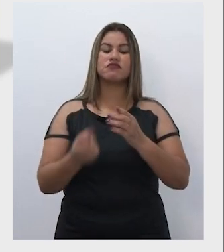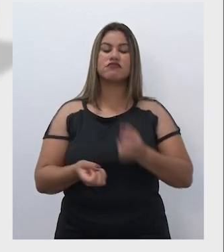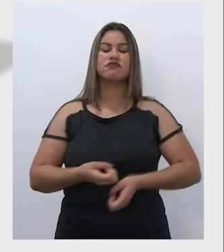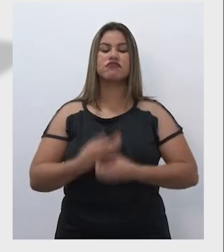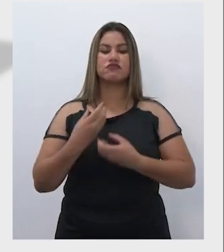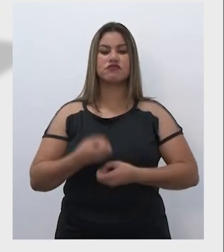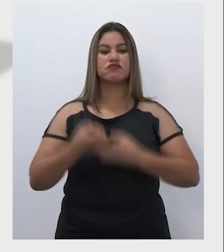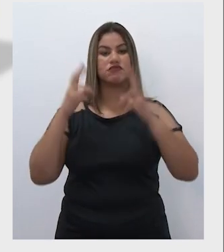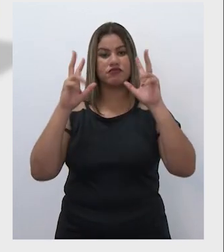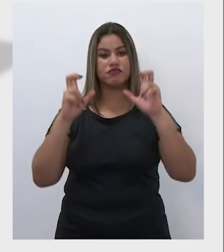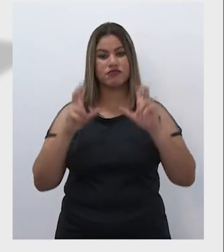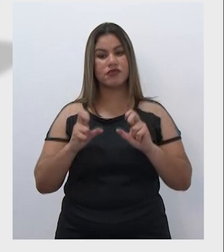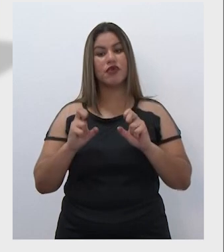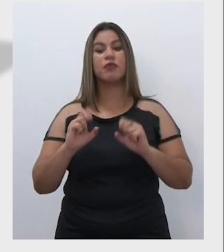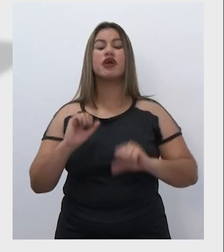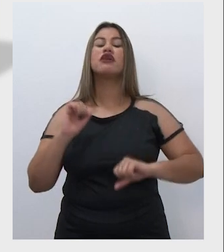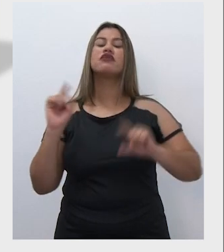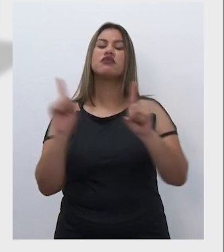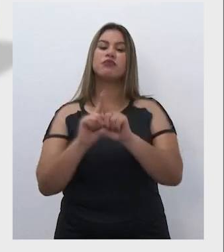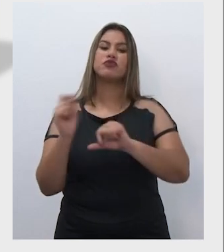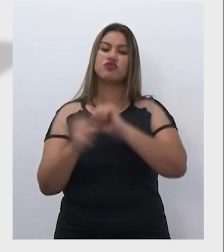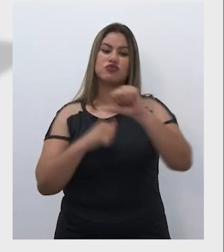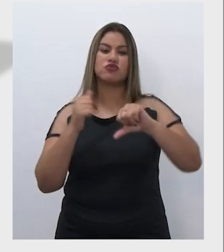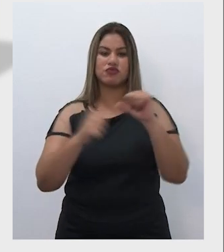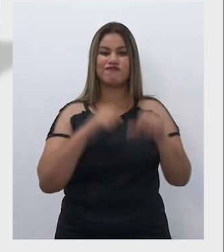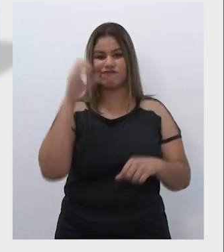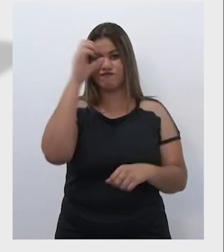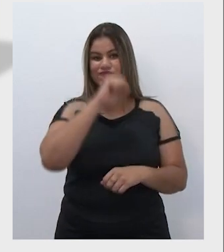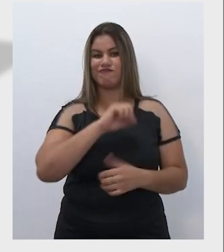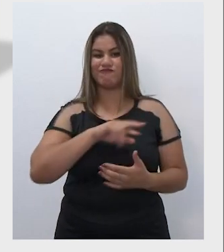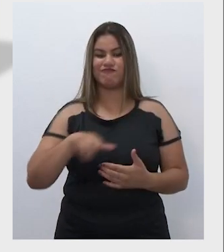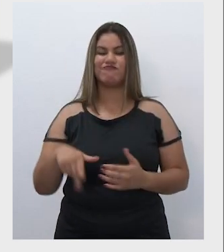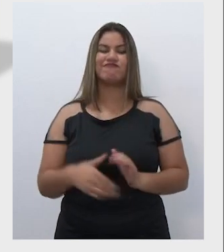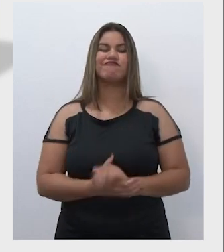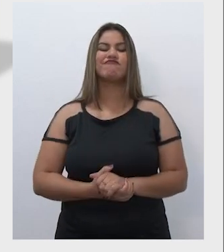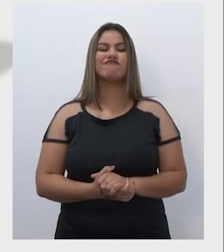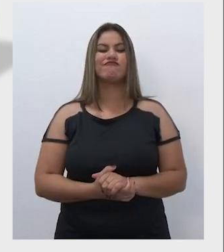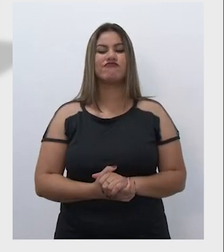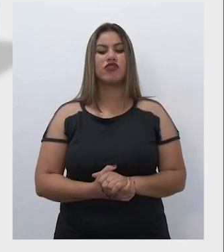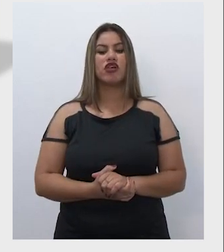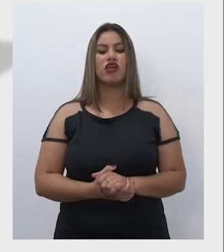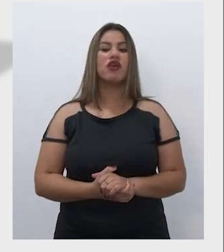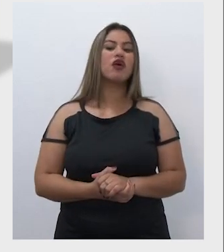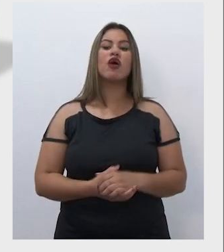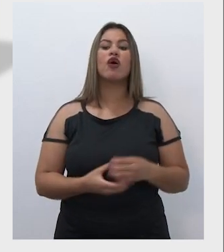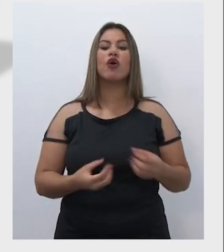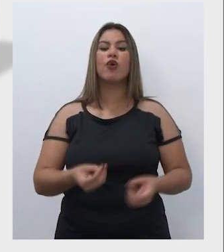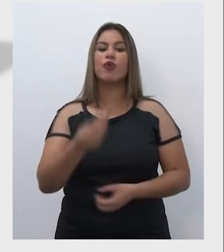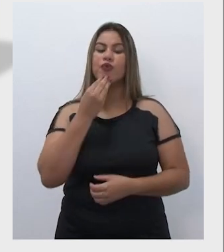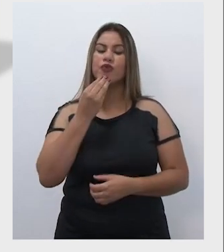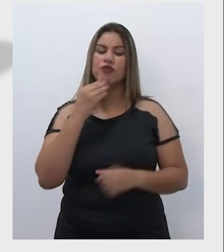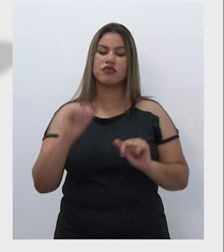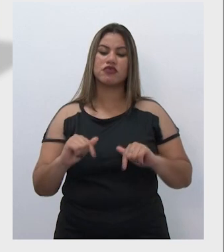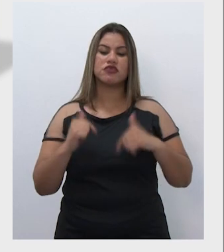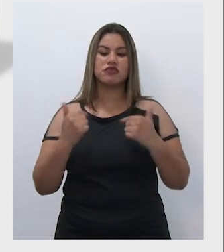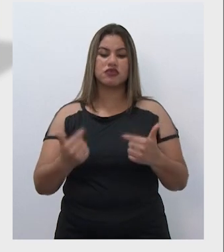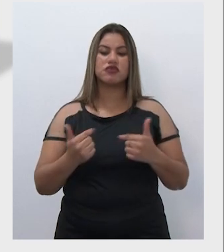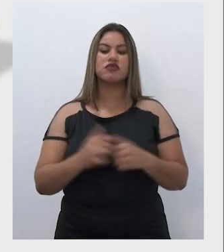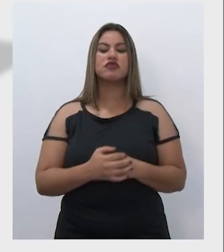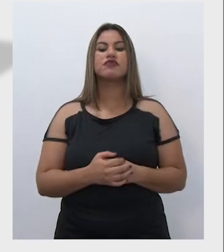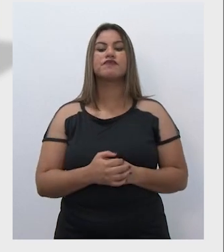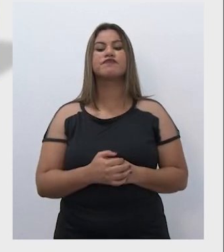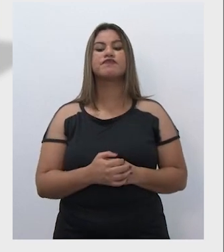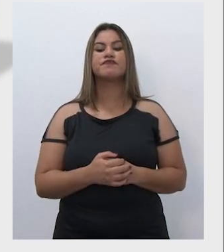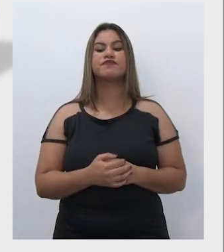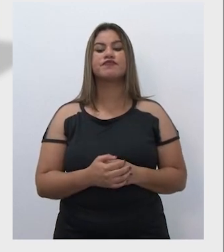melhor sobre algum assunto e manter-se sempre atualizado. Busca de oportunidades e iniciativa.